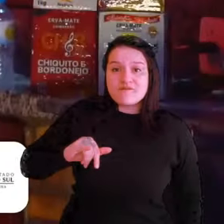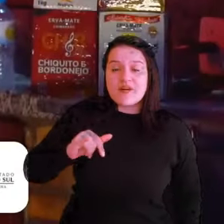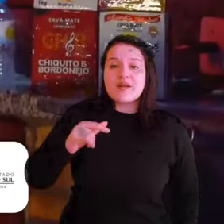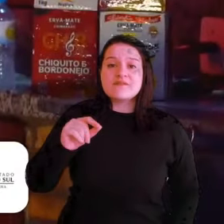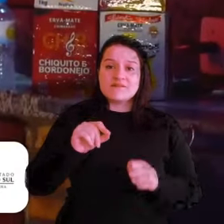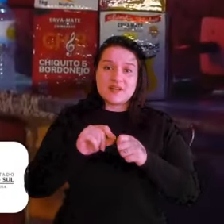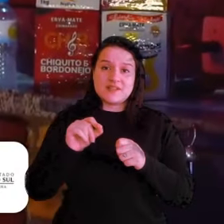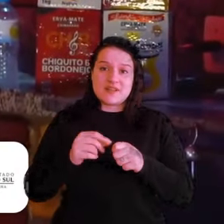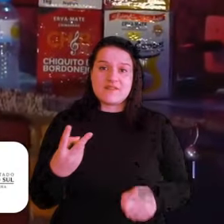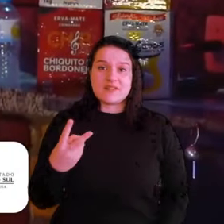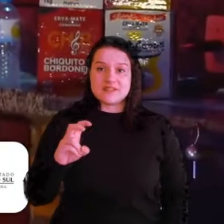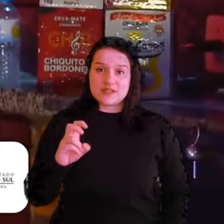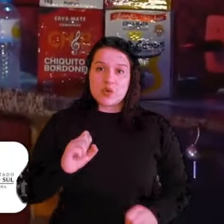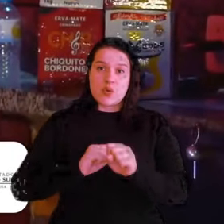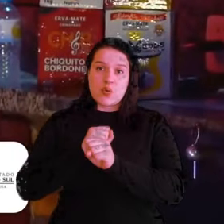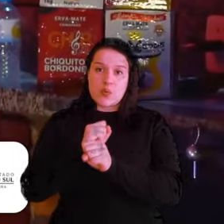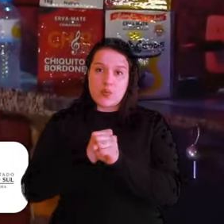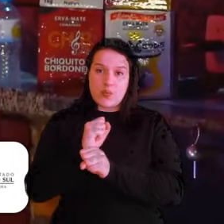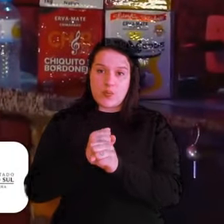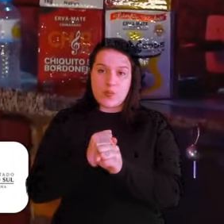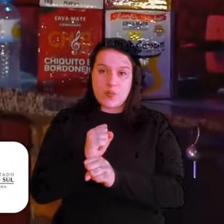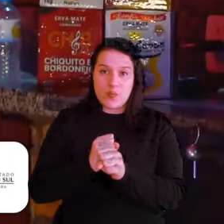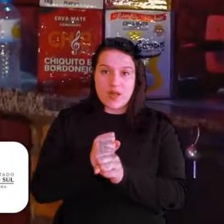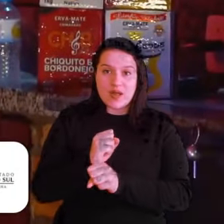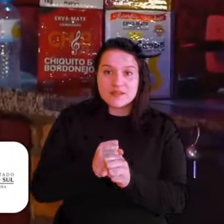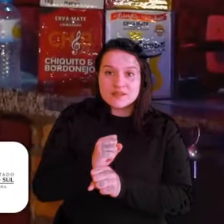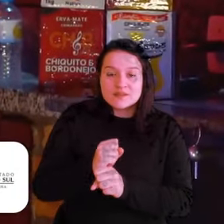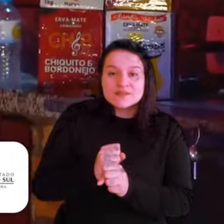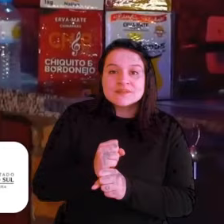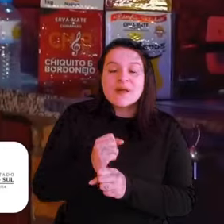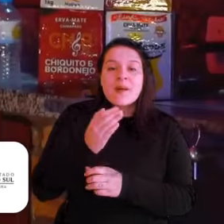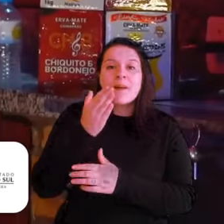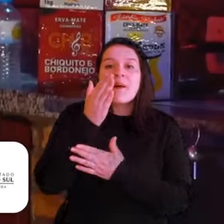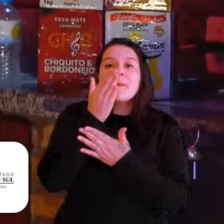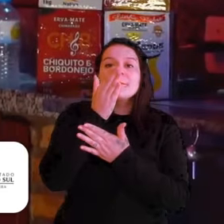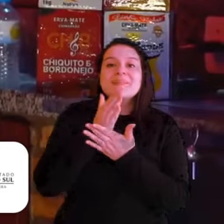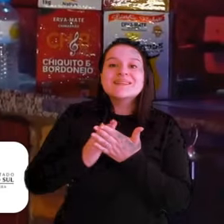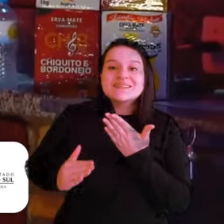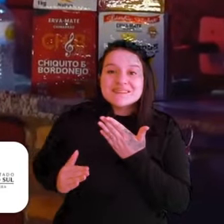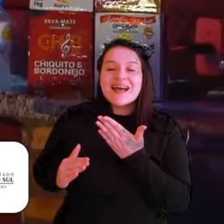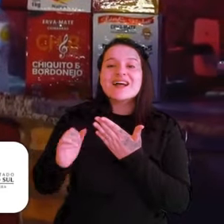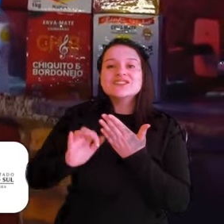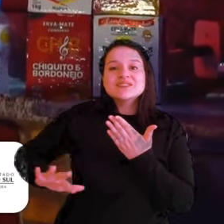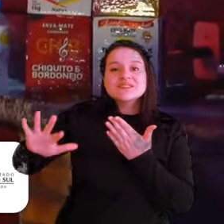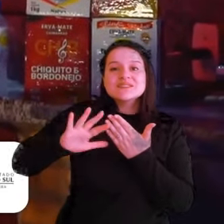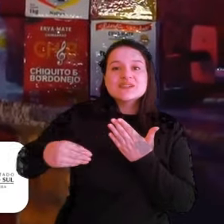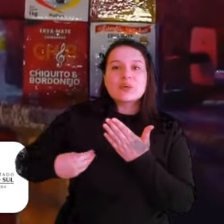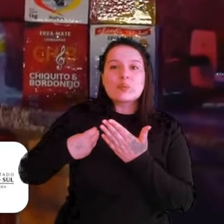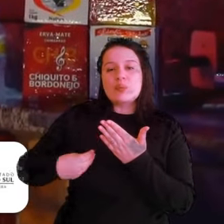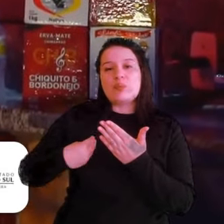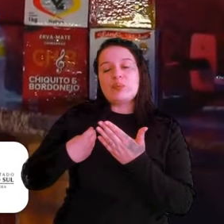fazer 25 de Bordonei. Olha aí, olha. Eu. Um quarto de século, Márcio Fava, agora final do